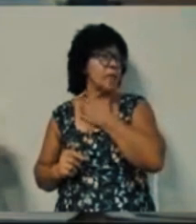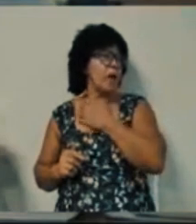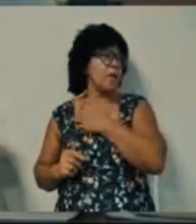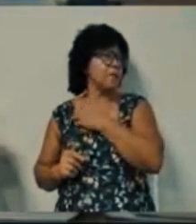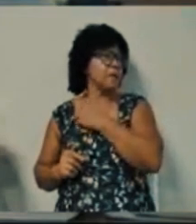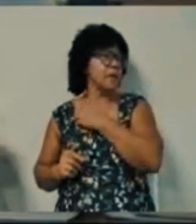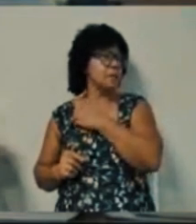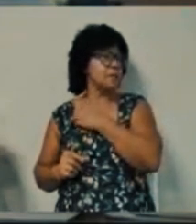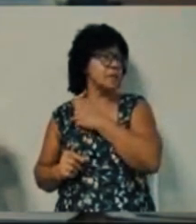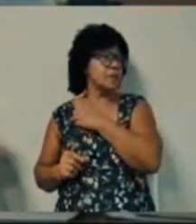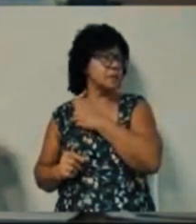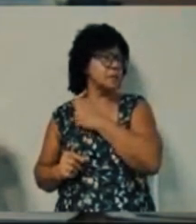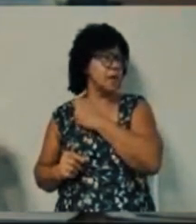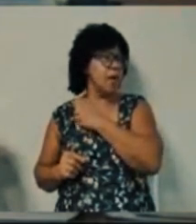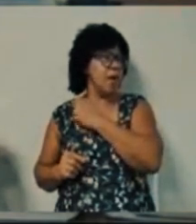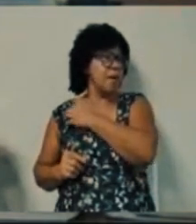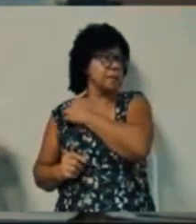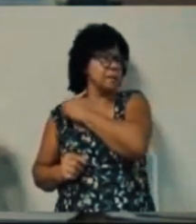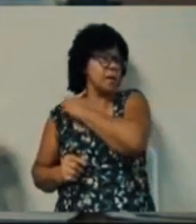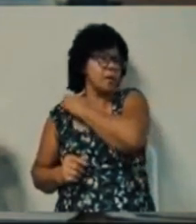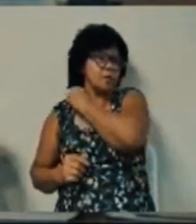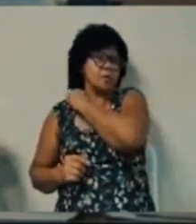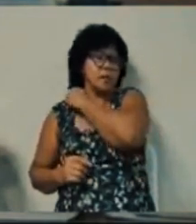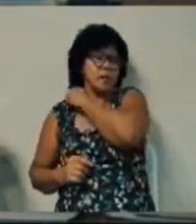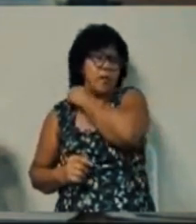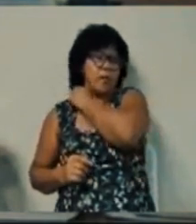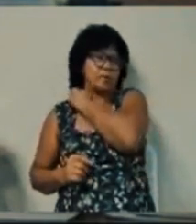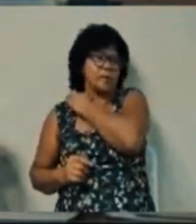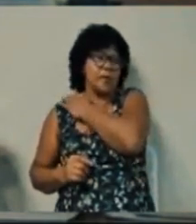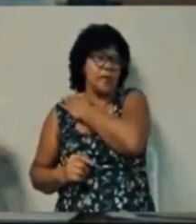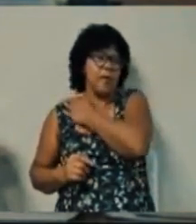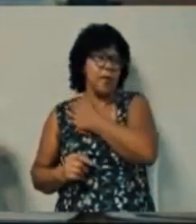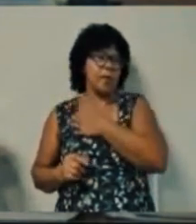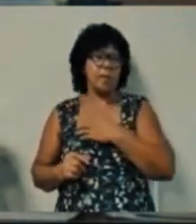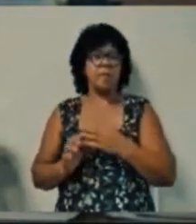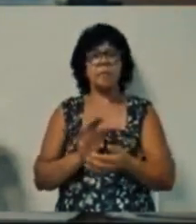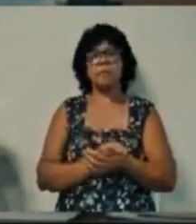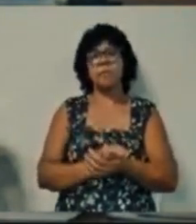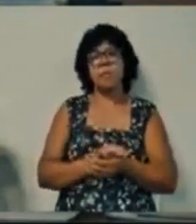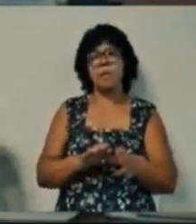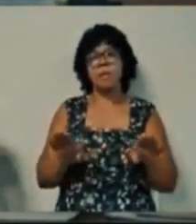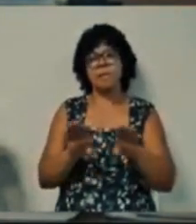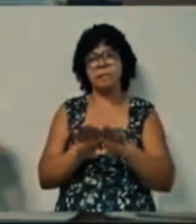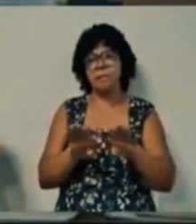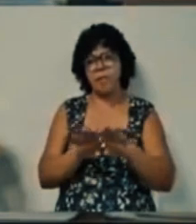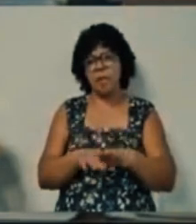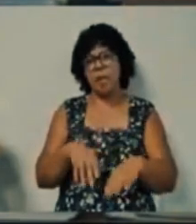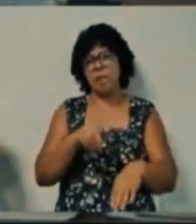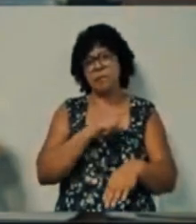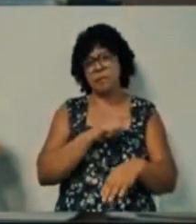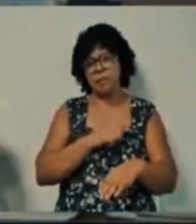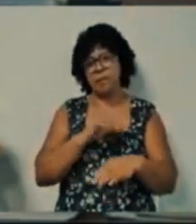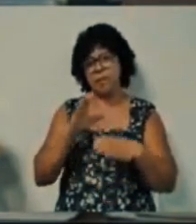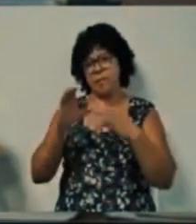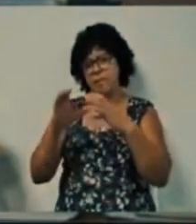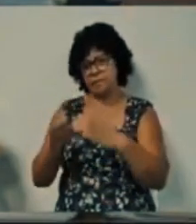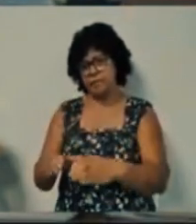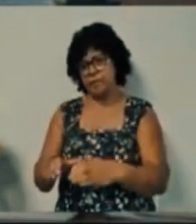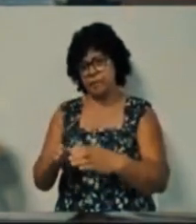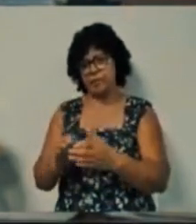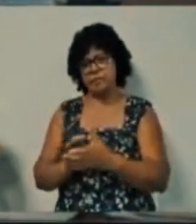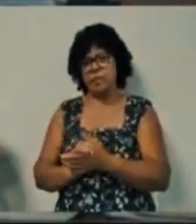um terreno aonde aquelas pessoas que cometiam crimes, que estavam